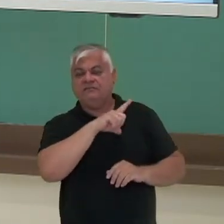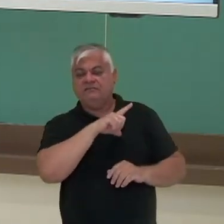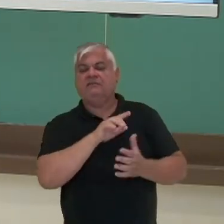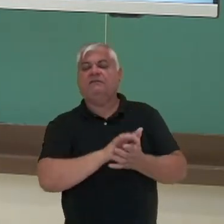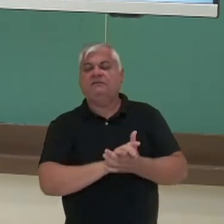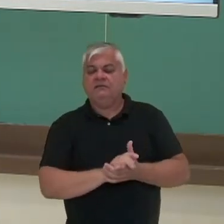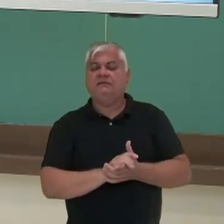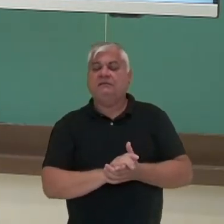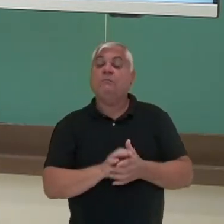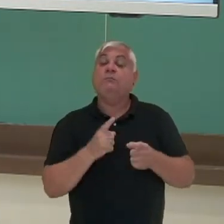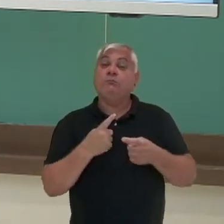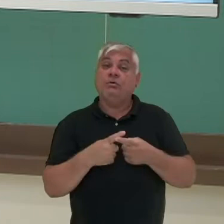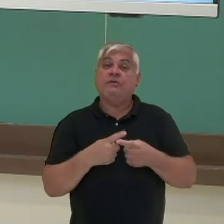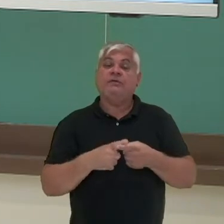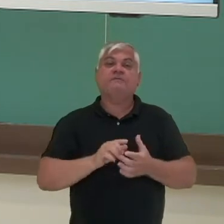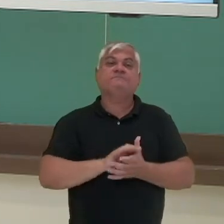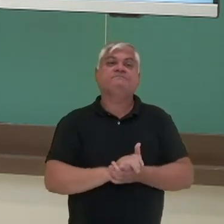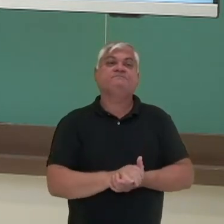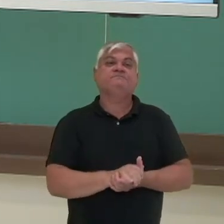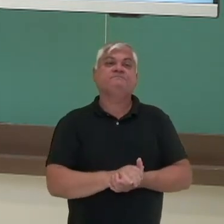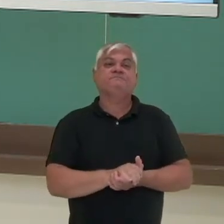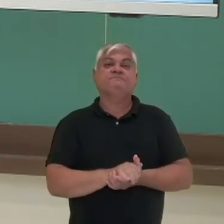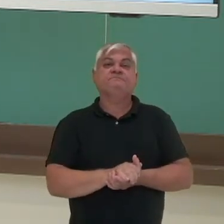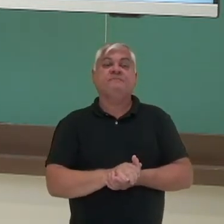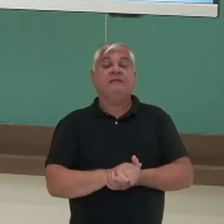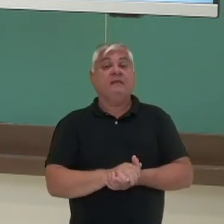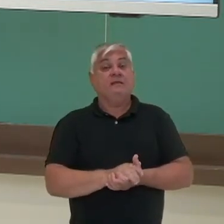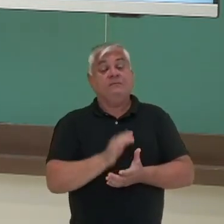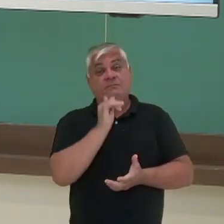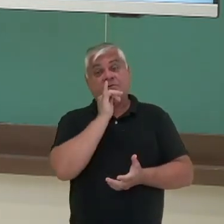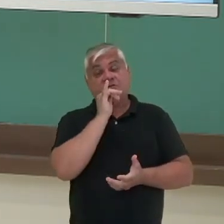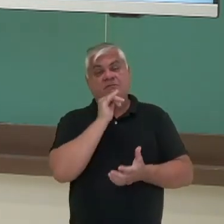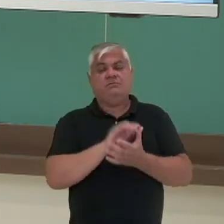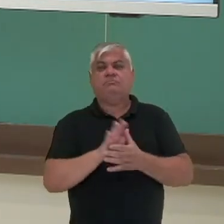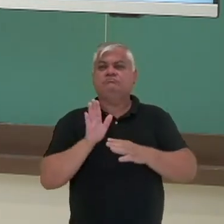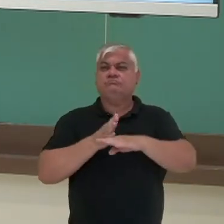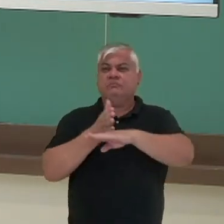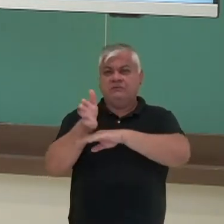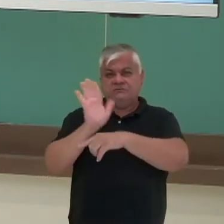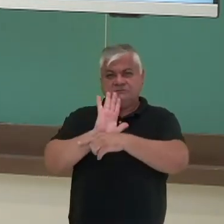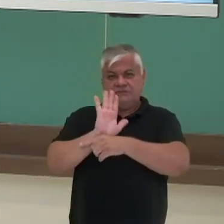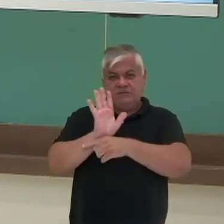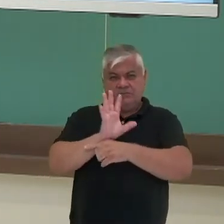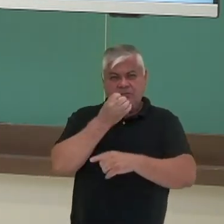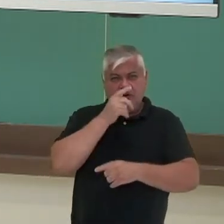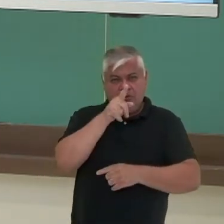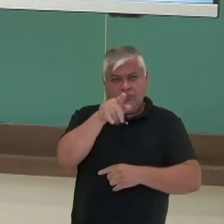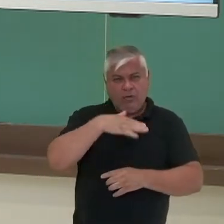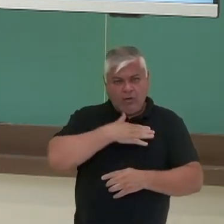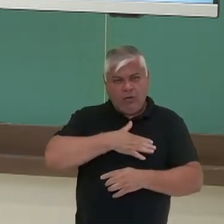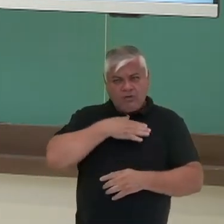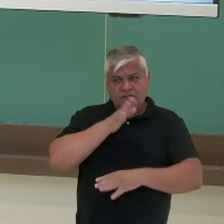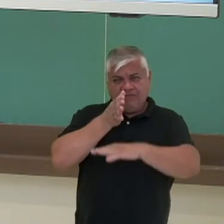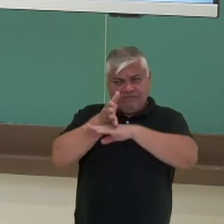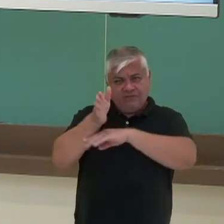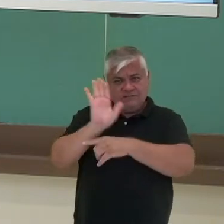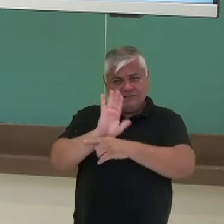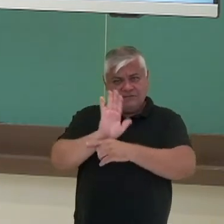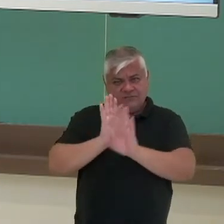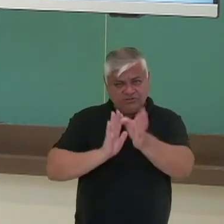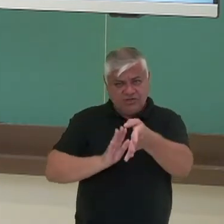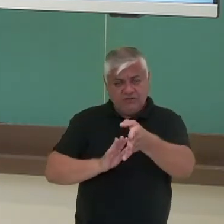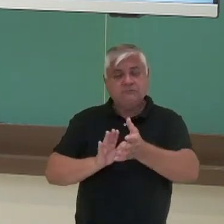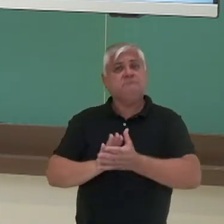afetiva talvez também, tá bom? Então, por exemplo, ir ao cinema é bom? Quem já foi ao cinema? Né? É